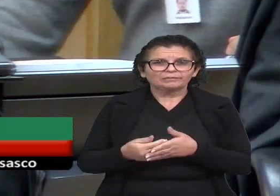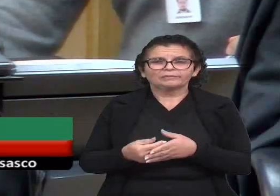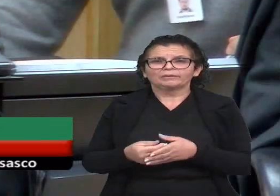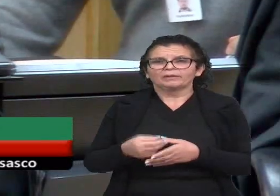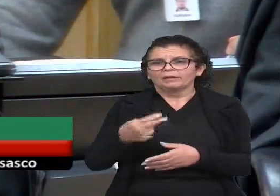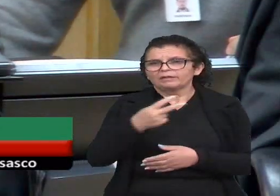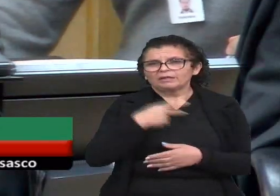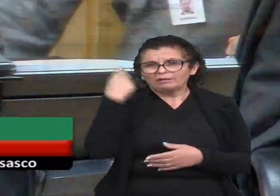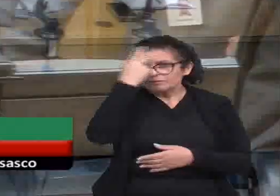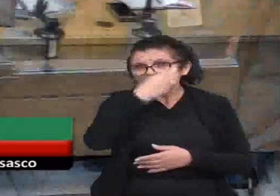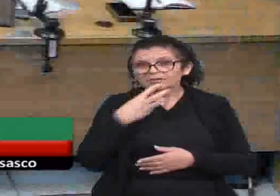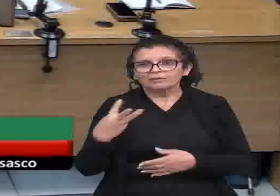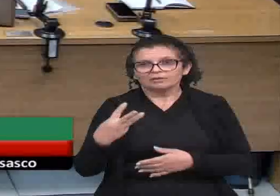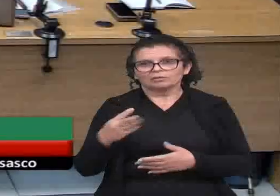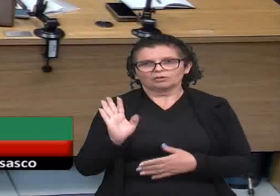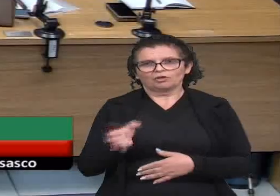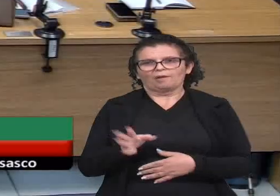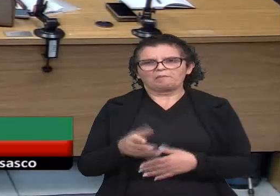23 horas.